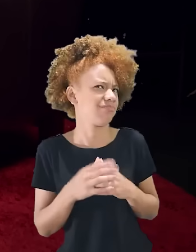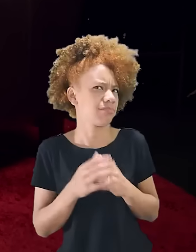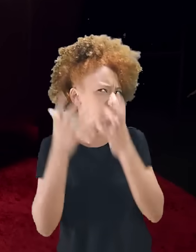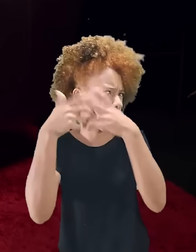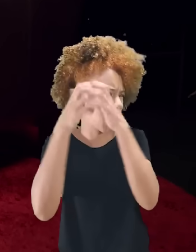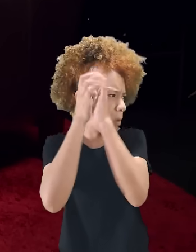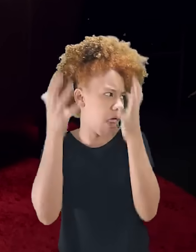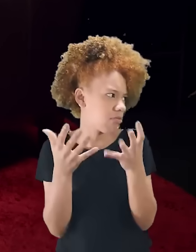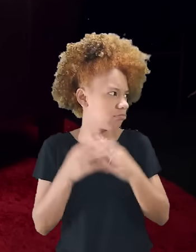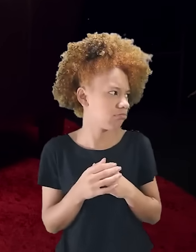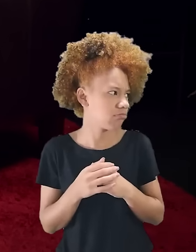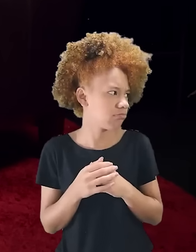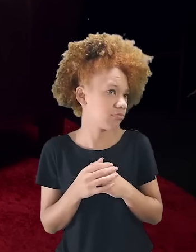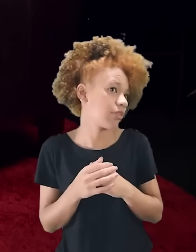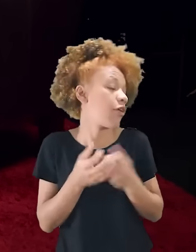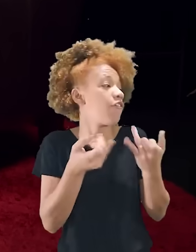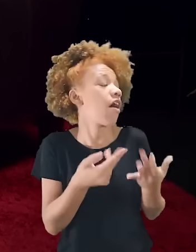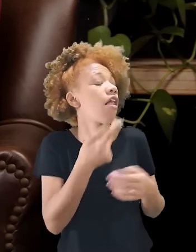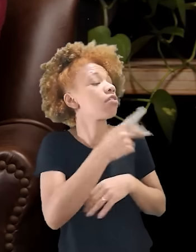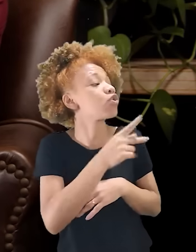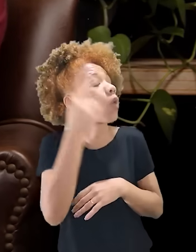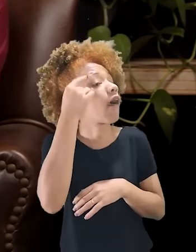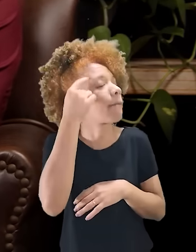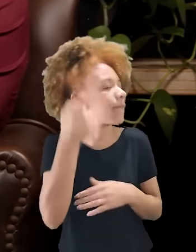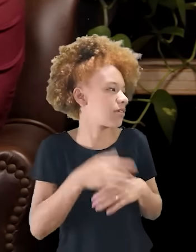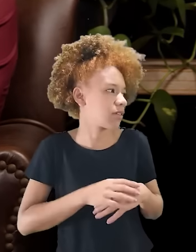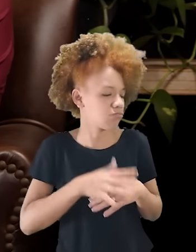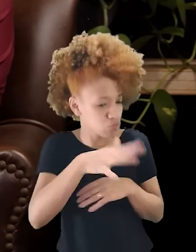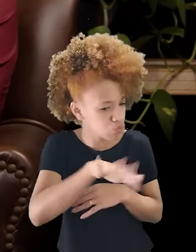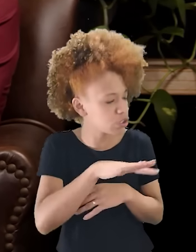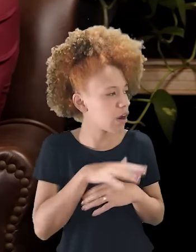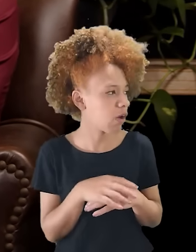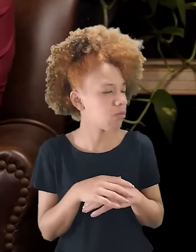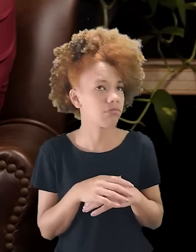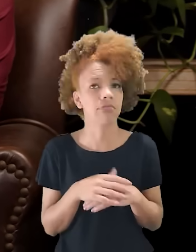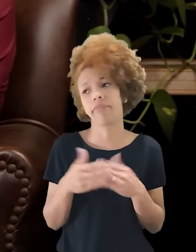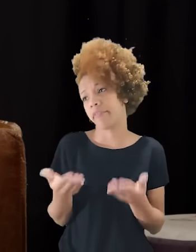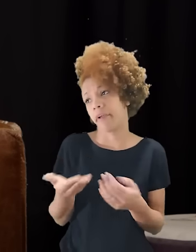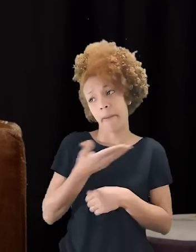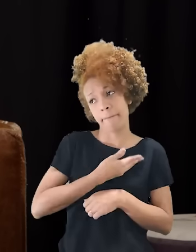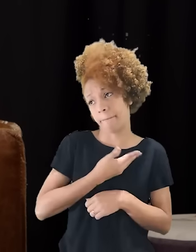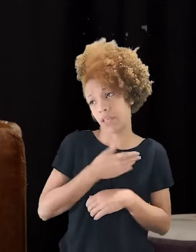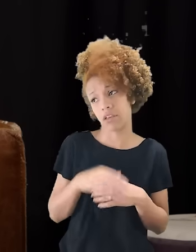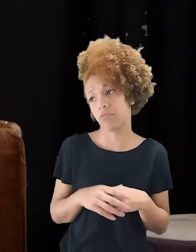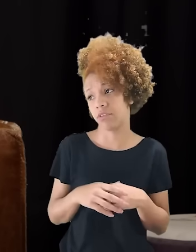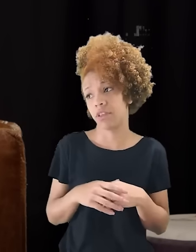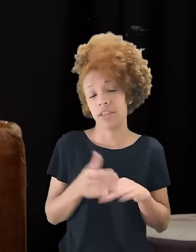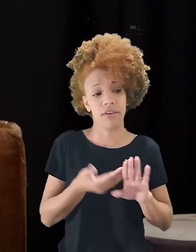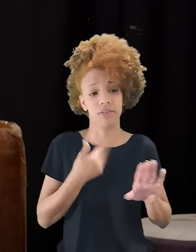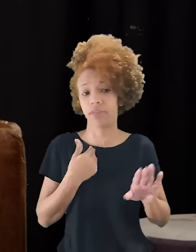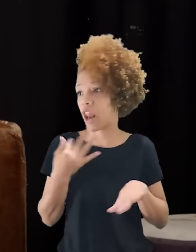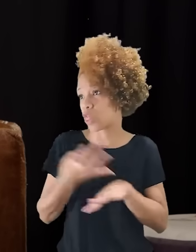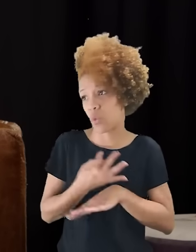destrói a tua cabeça então as modelos não fala da sua a cabeça das modelos em geral destroi Igual essa minha amiga que ela deixou de ser